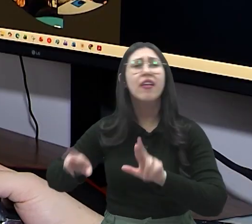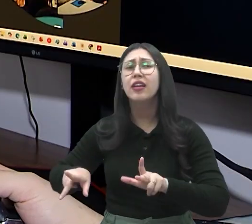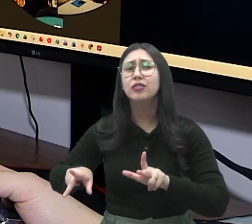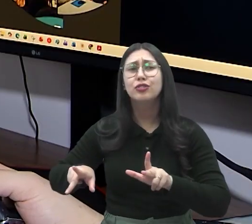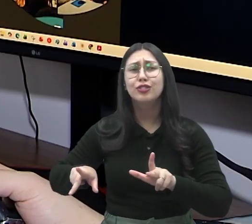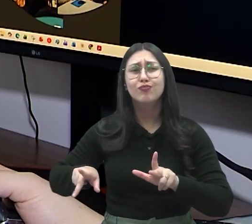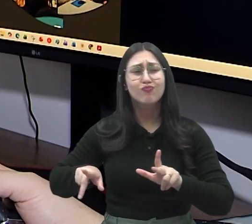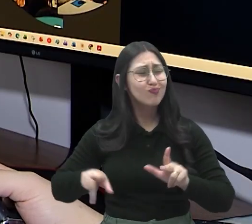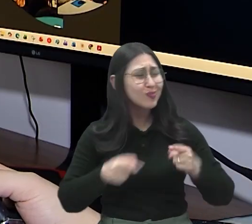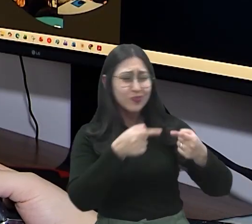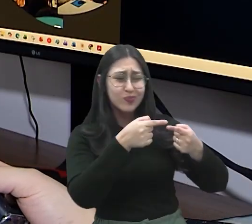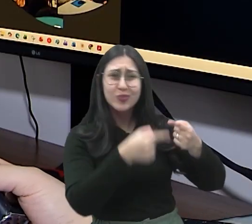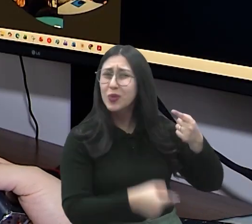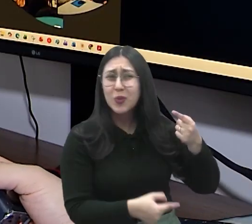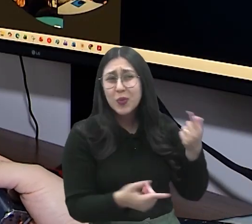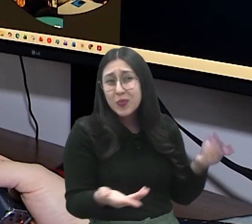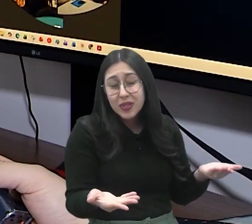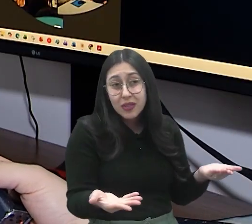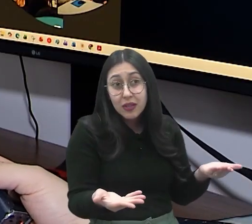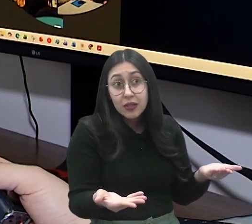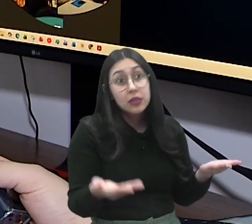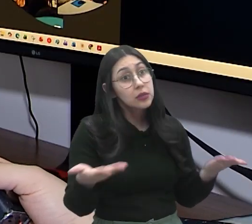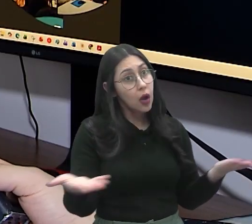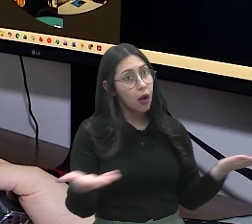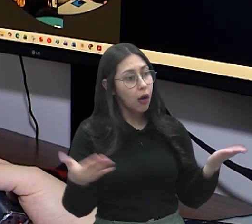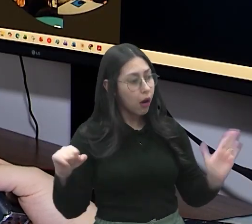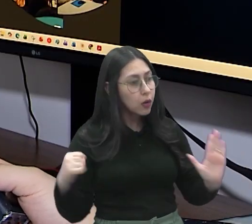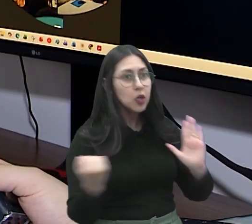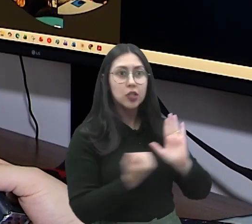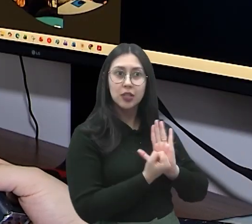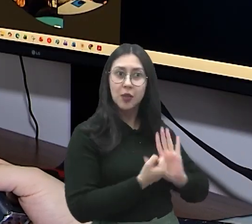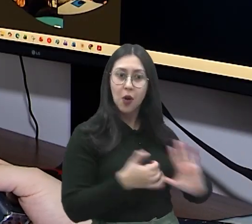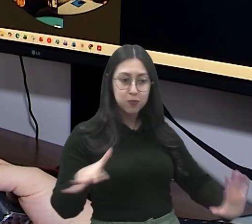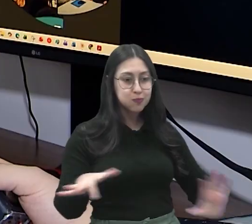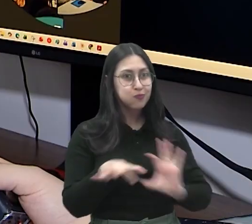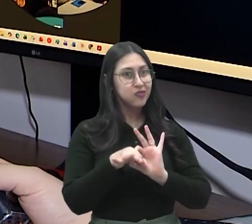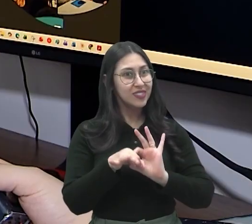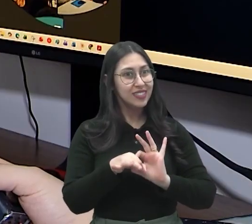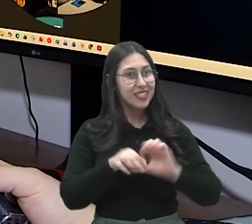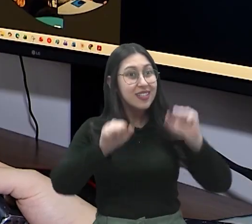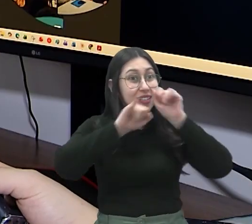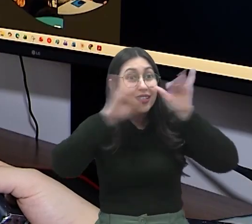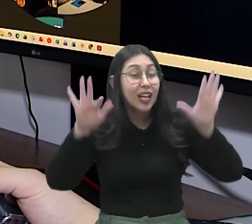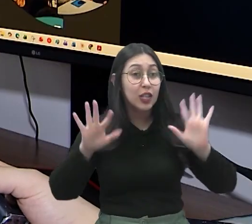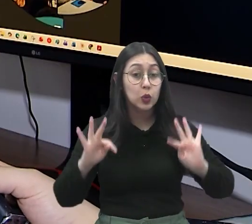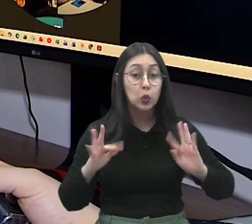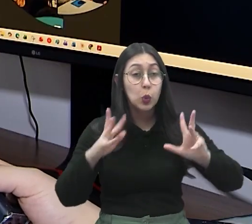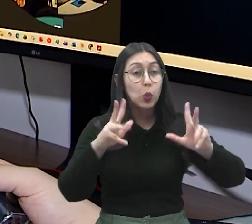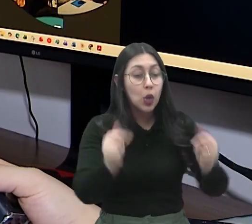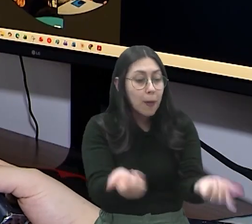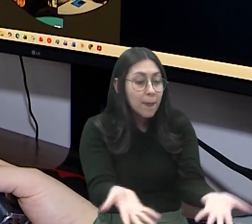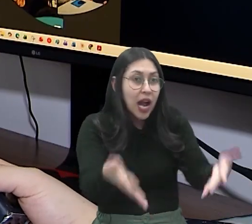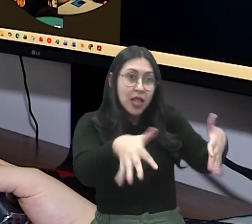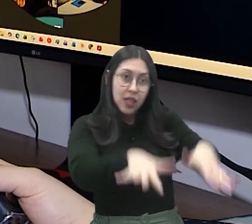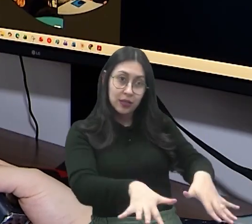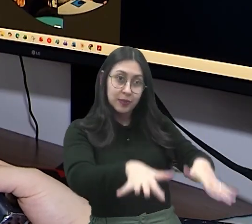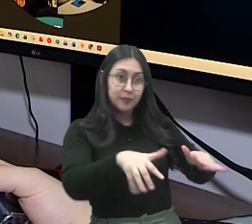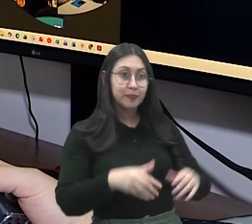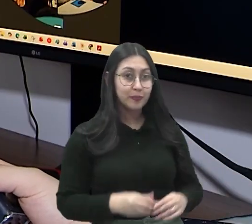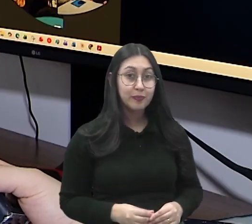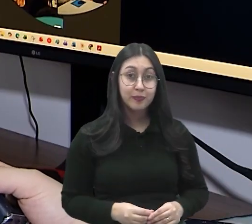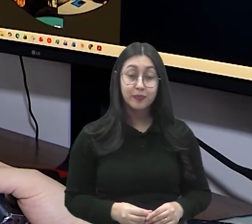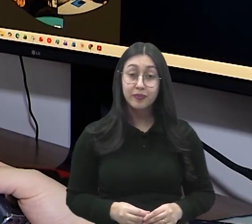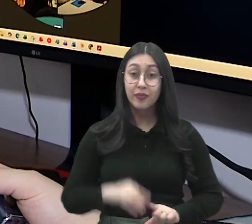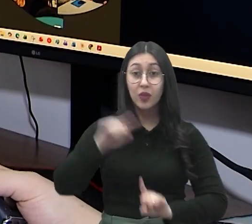deficiências ocultas, por exemplo, elas ficavam para trás, ficavam deixadas de lado. Então esse símbolo vem para unificar e deixar mais claro e trazer consciência